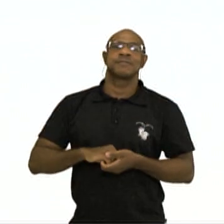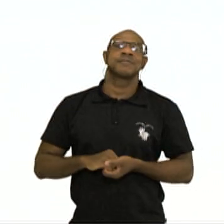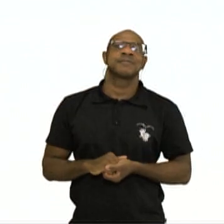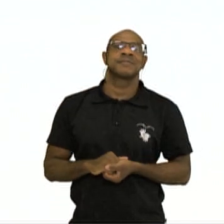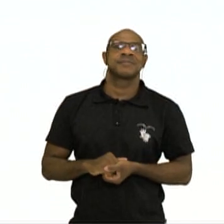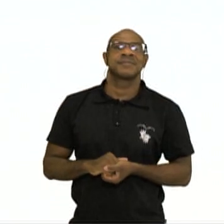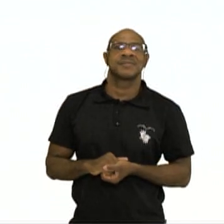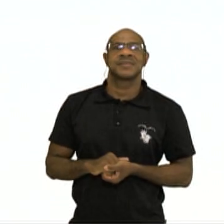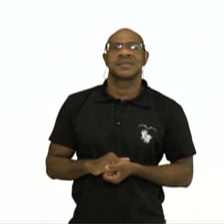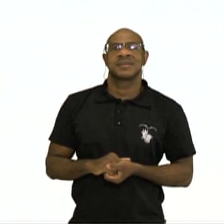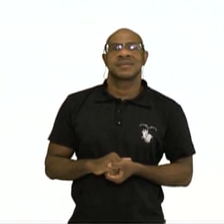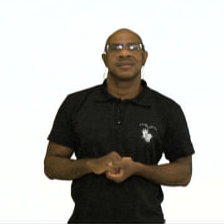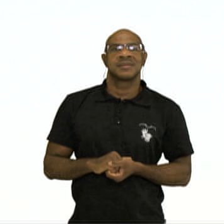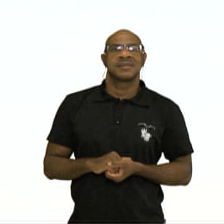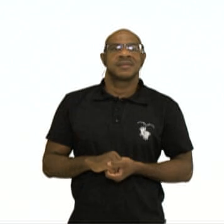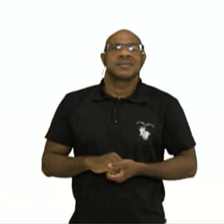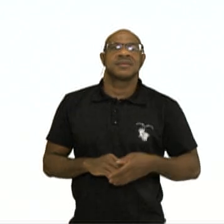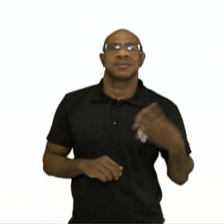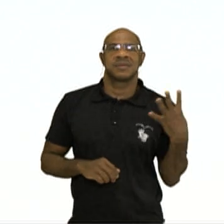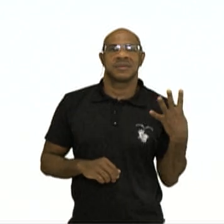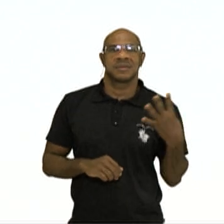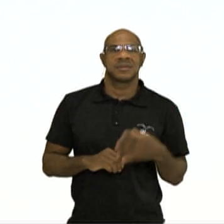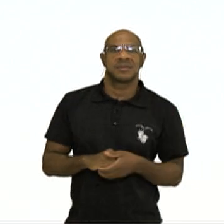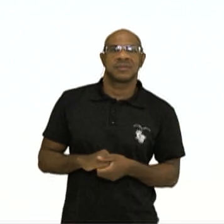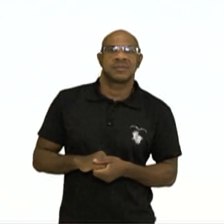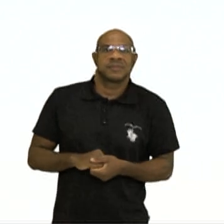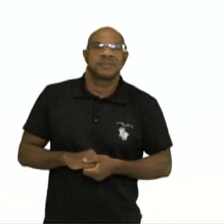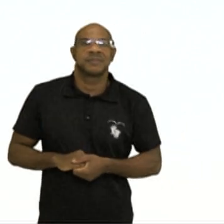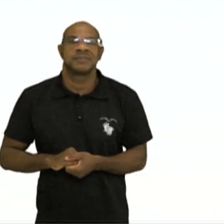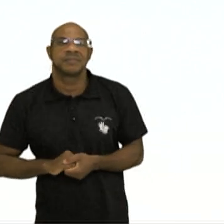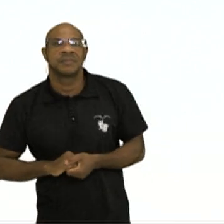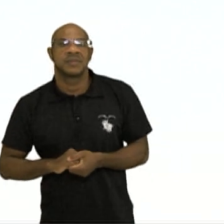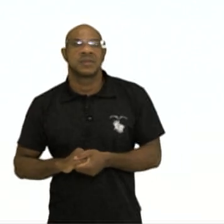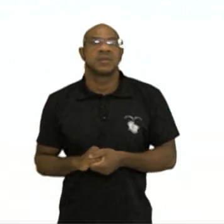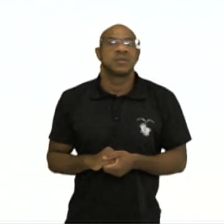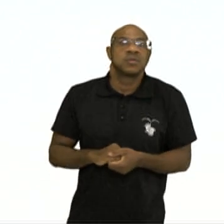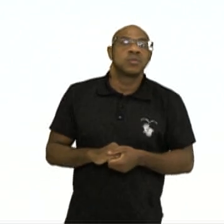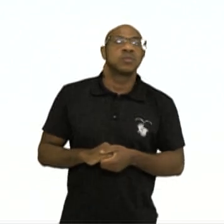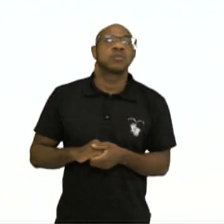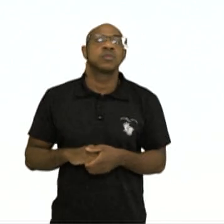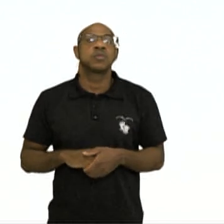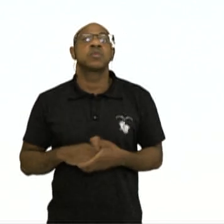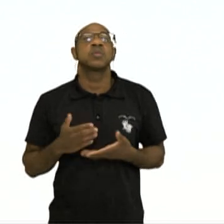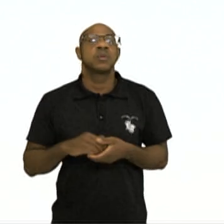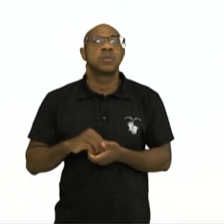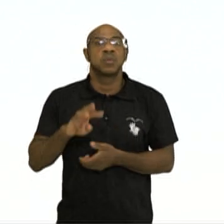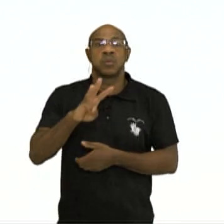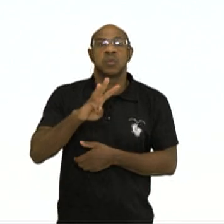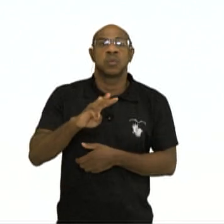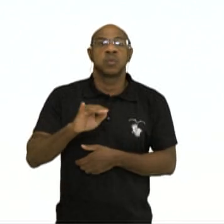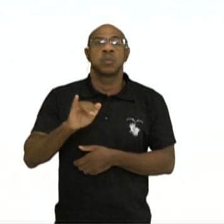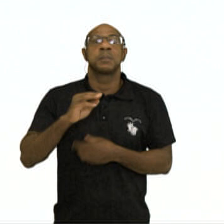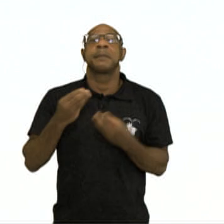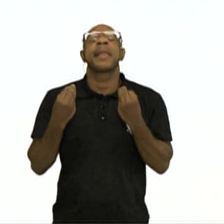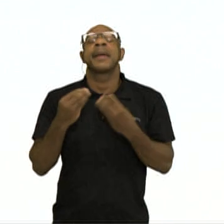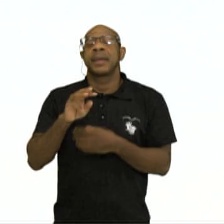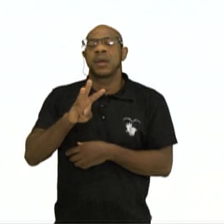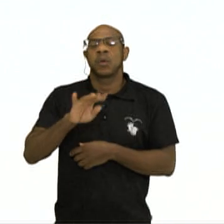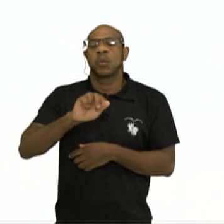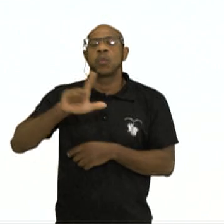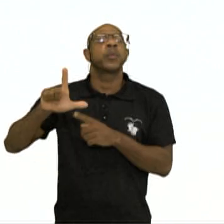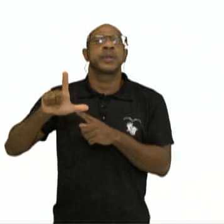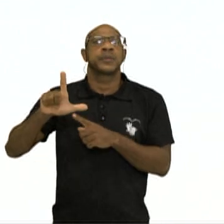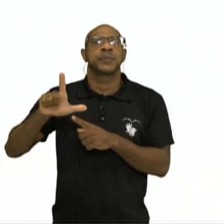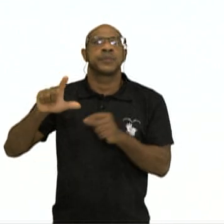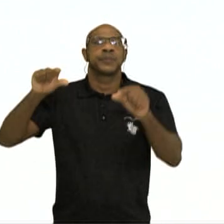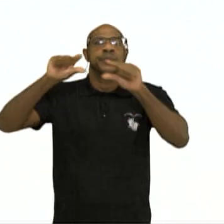Number 4. O papel do will na frase é... Qual frase? Dá uma olhadinha ali. There will be